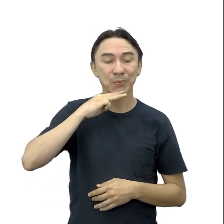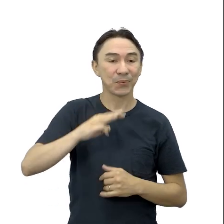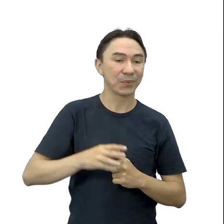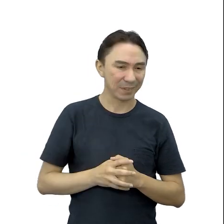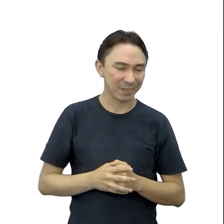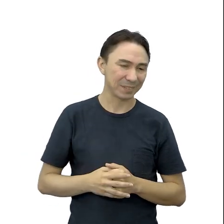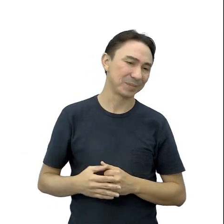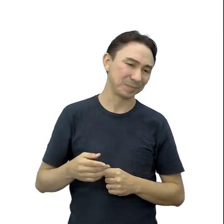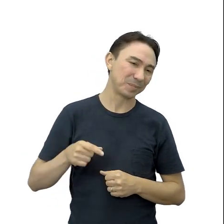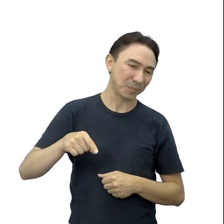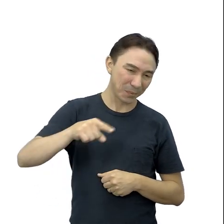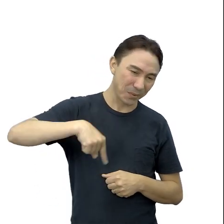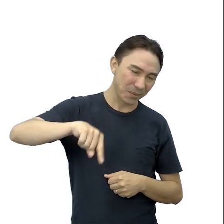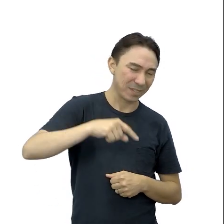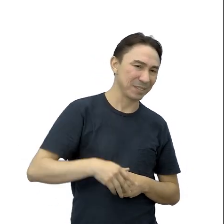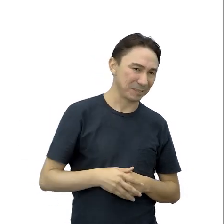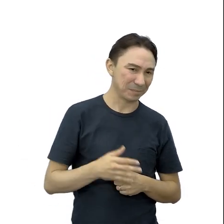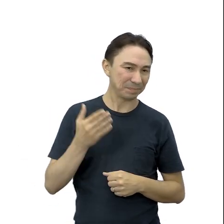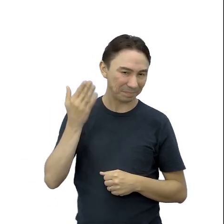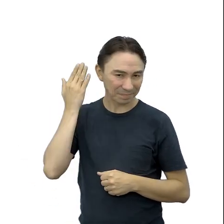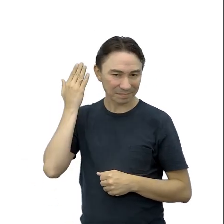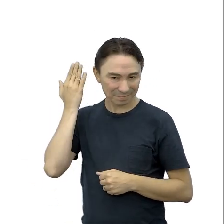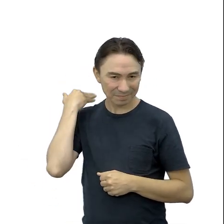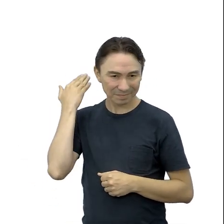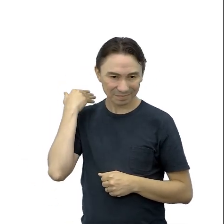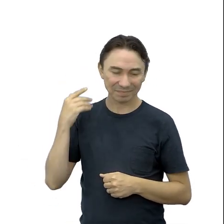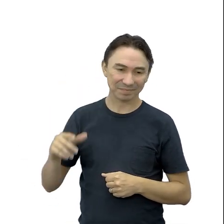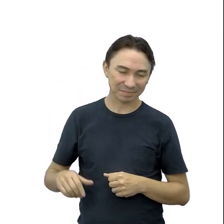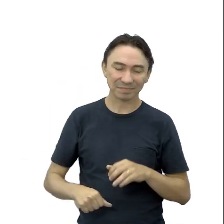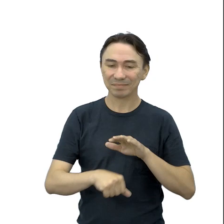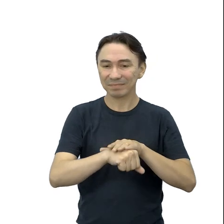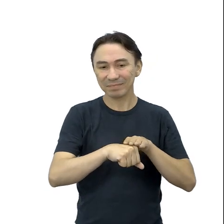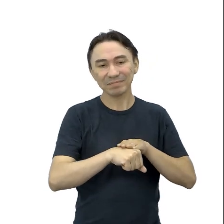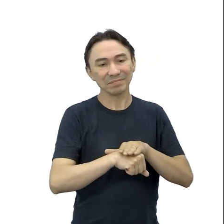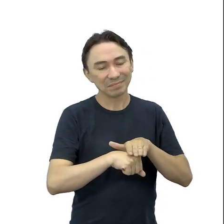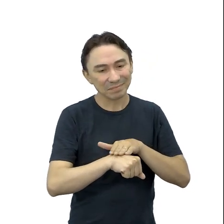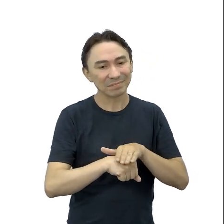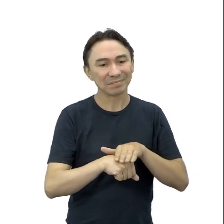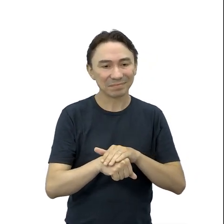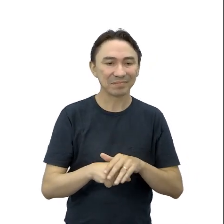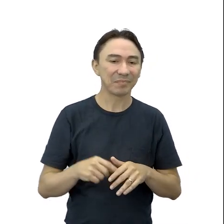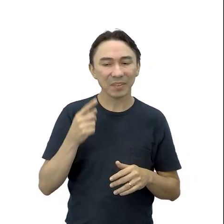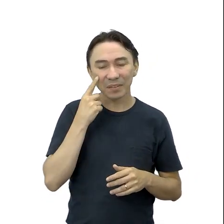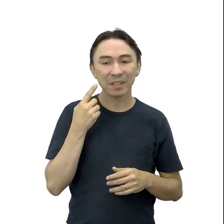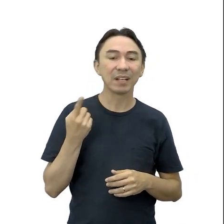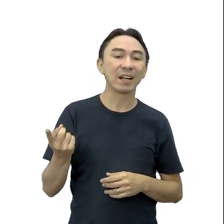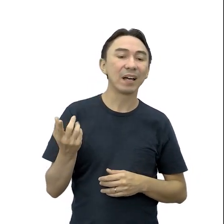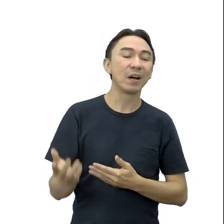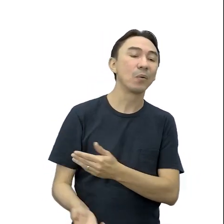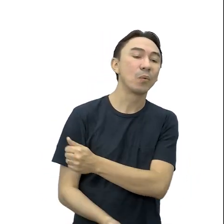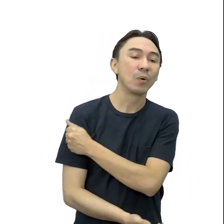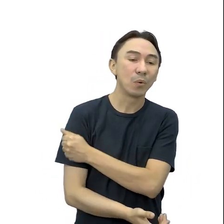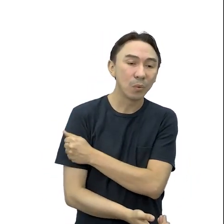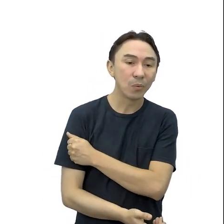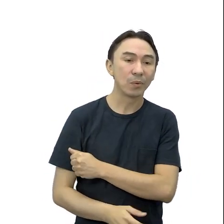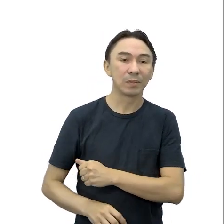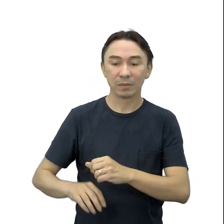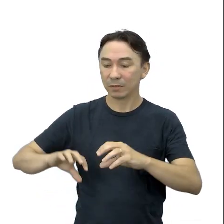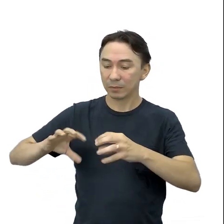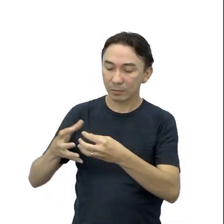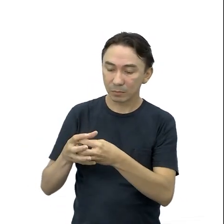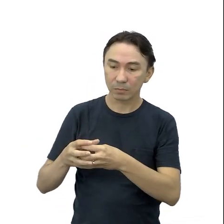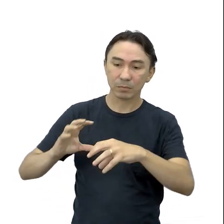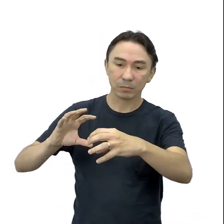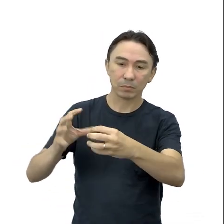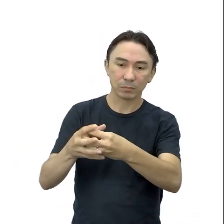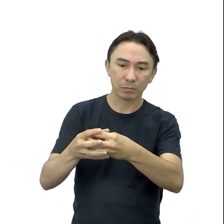sobre esse período, né? Nós conversamos um pouco de trazer os alunos agrupados, né? Os agrupamentos